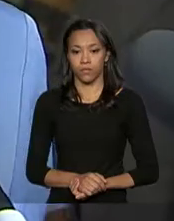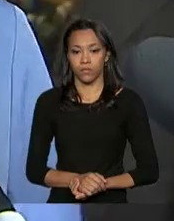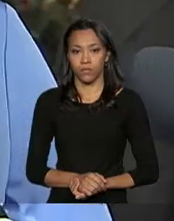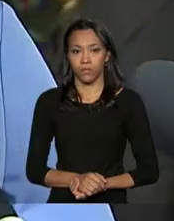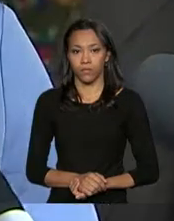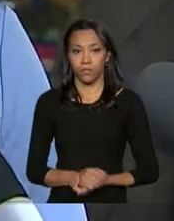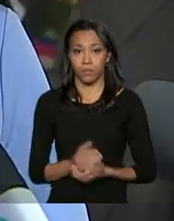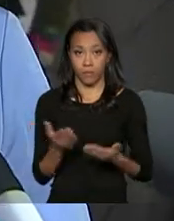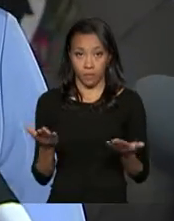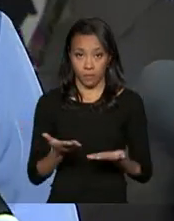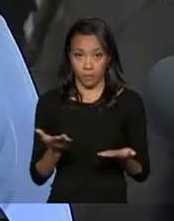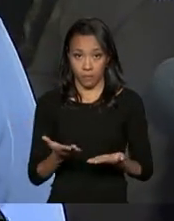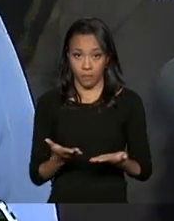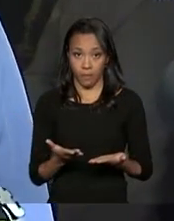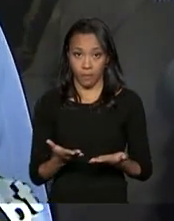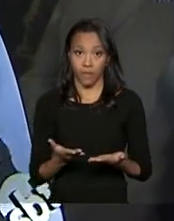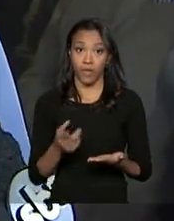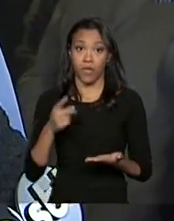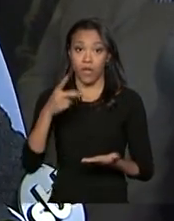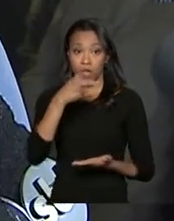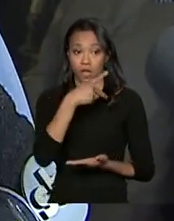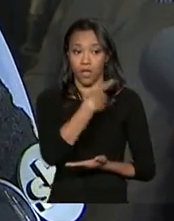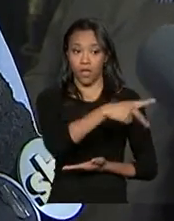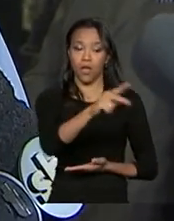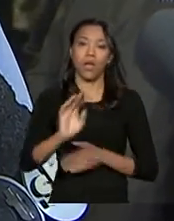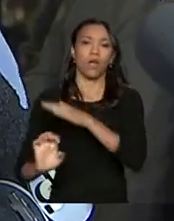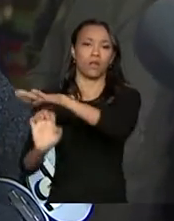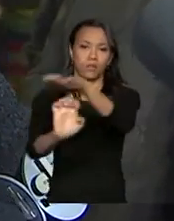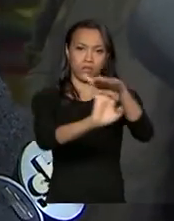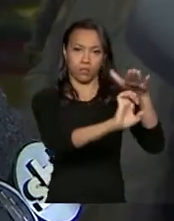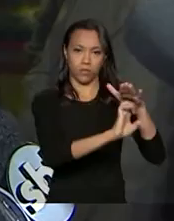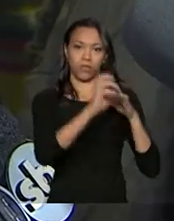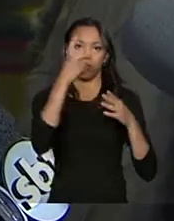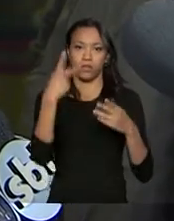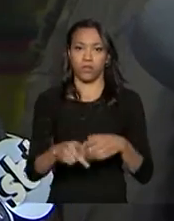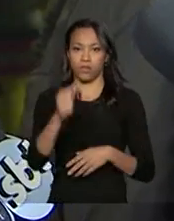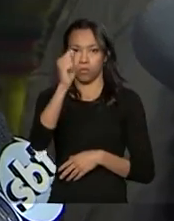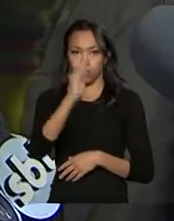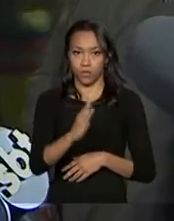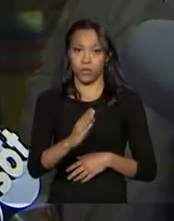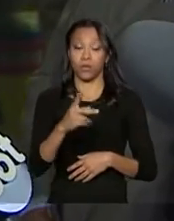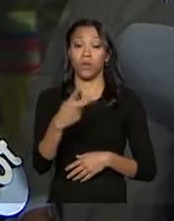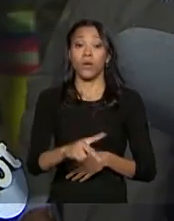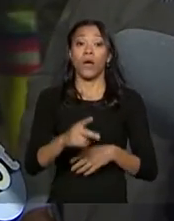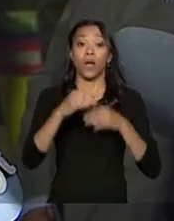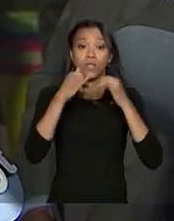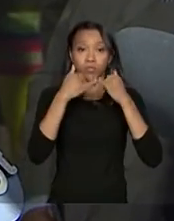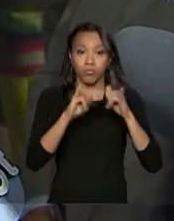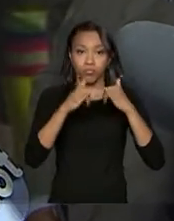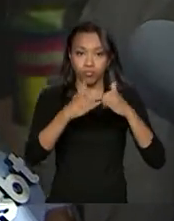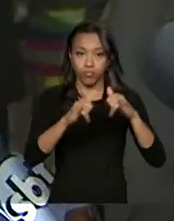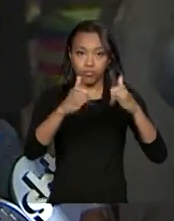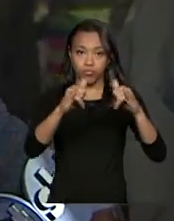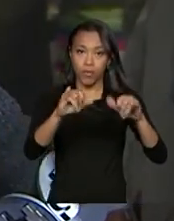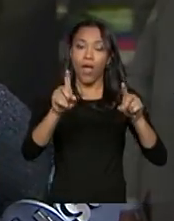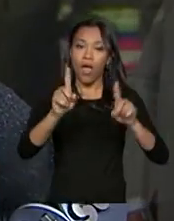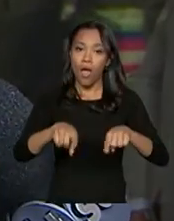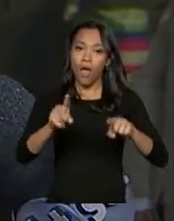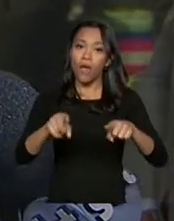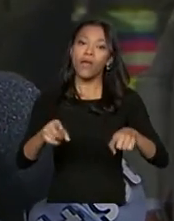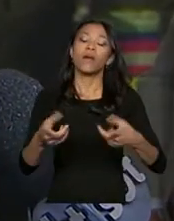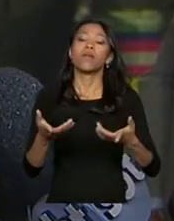as geradoras no Brasil, elas estão produzindo o suficiente para abastecer o mercado. Não